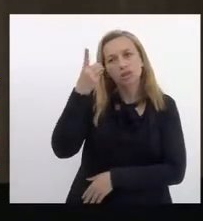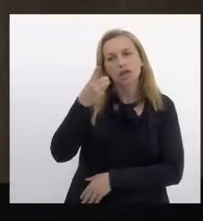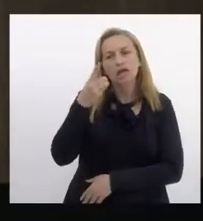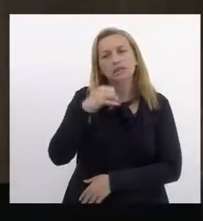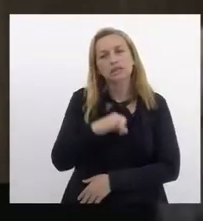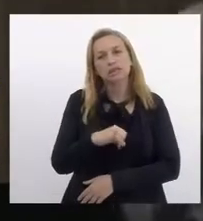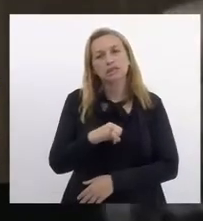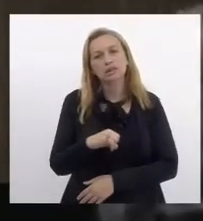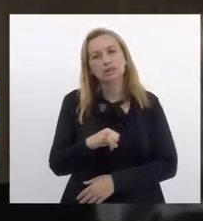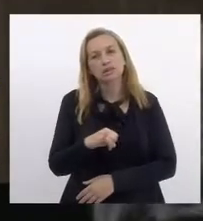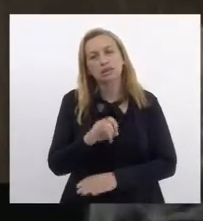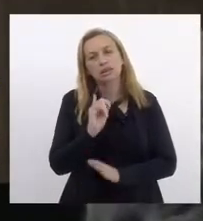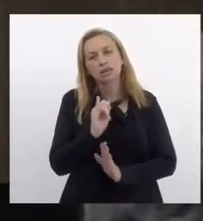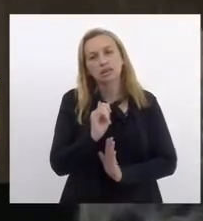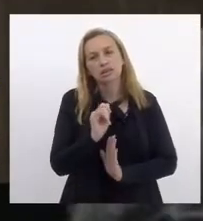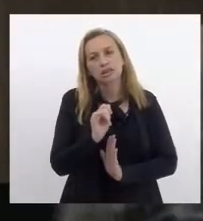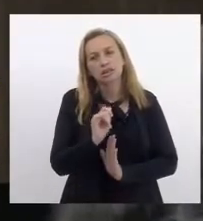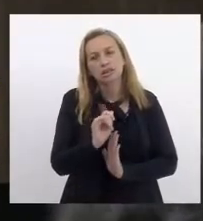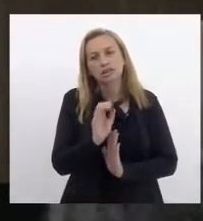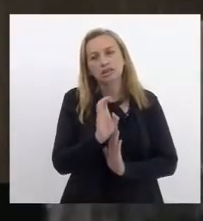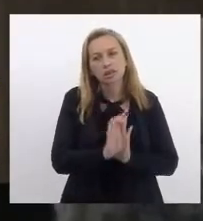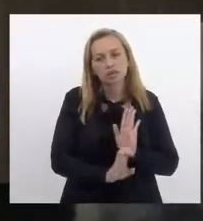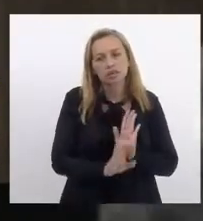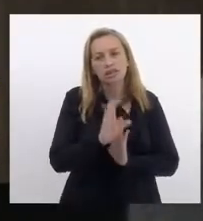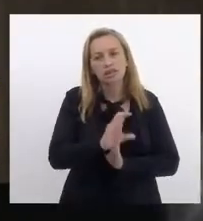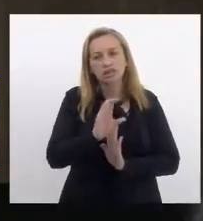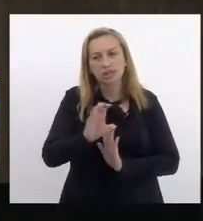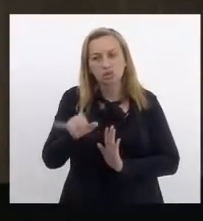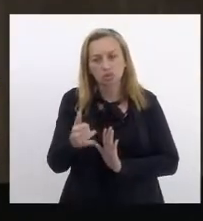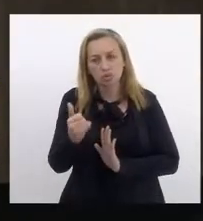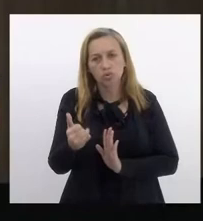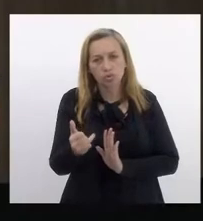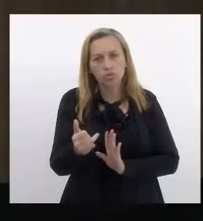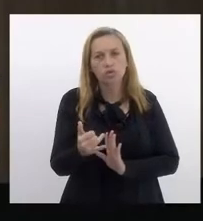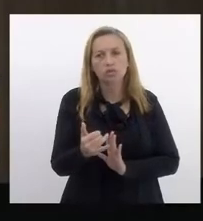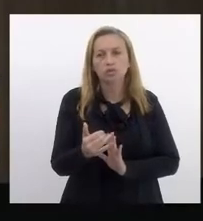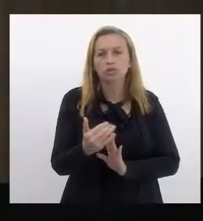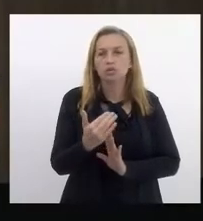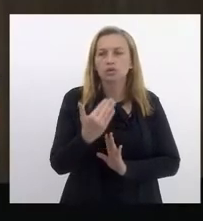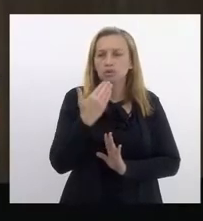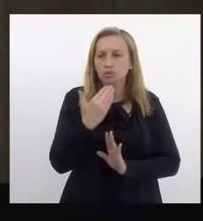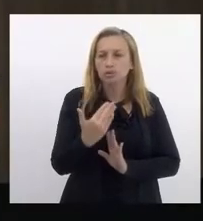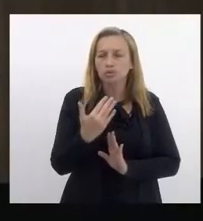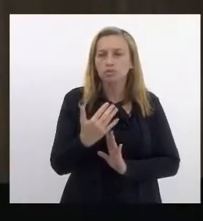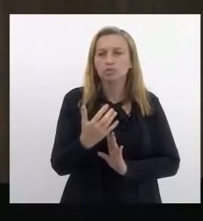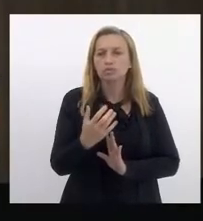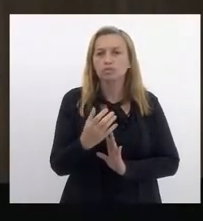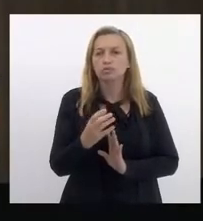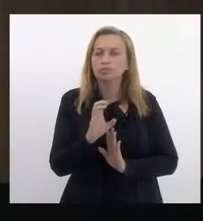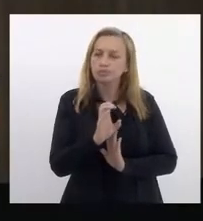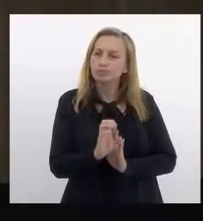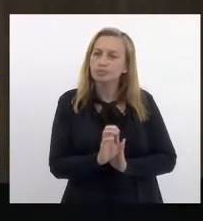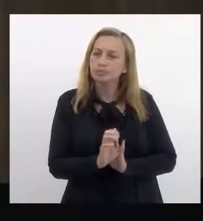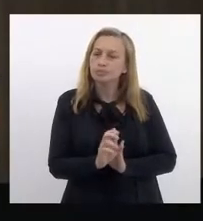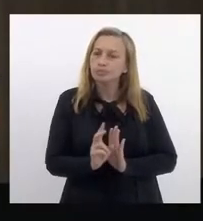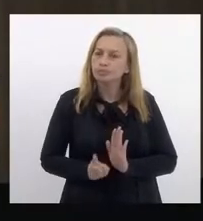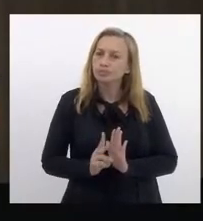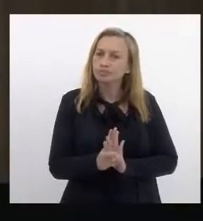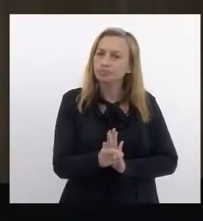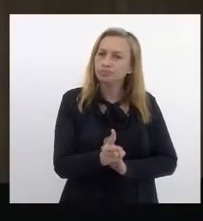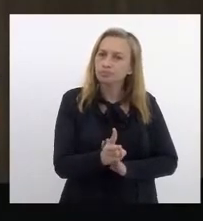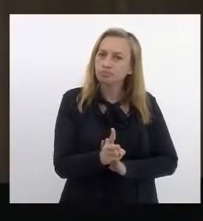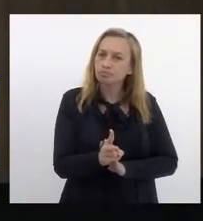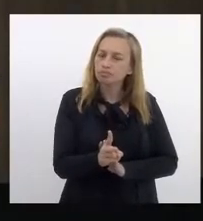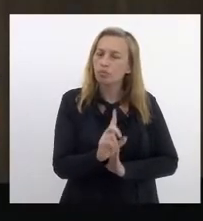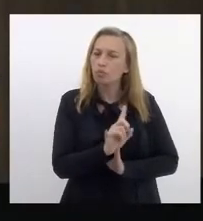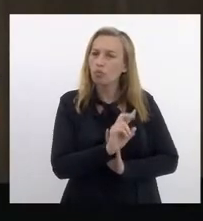se na emenda da CCJ, no parecer da CCJ sobre as emendas, se mantinha